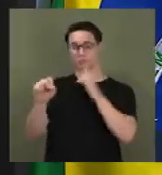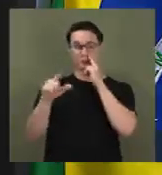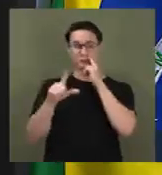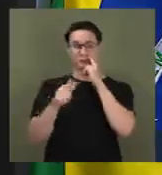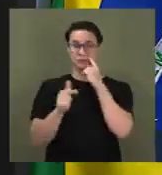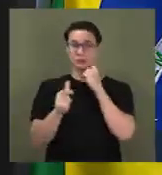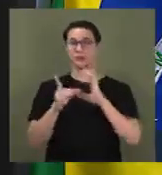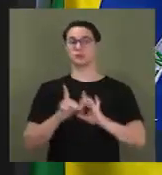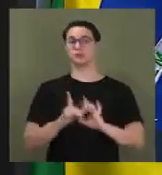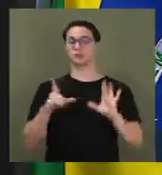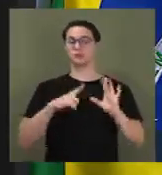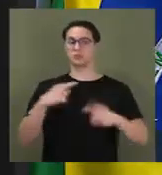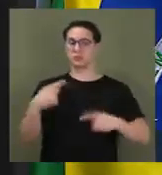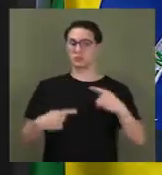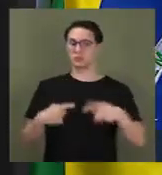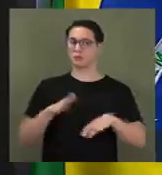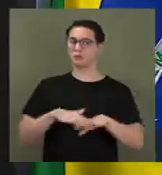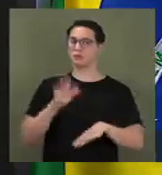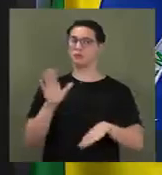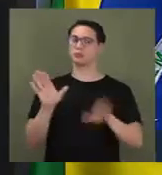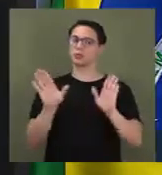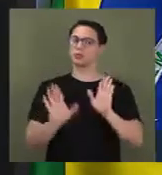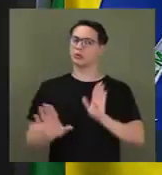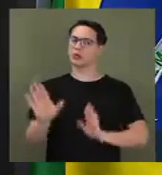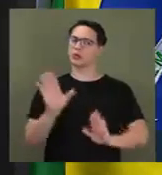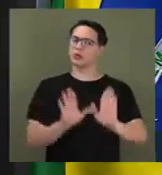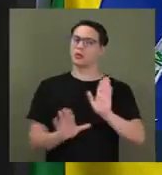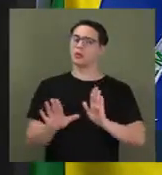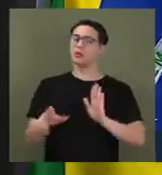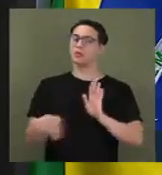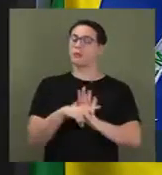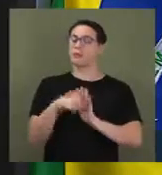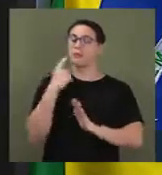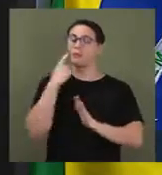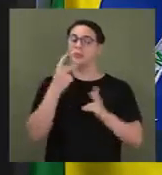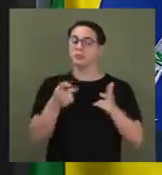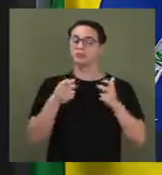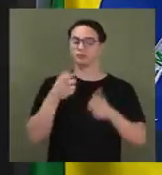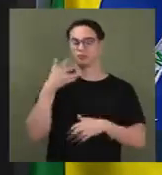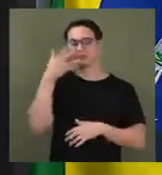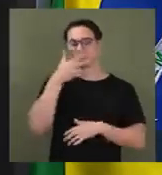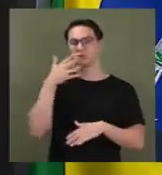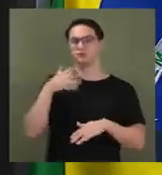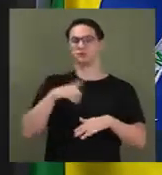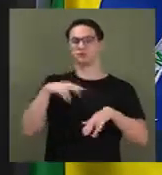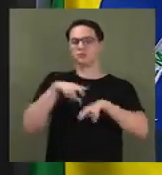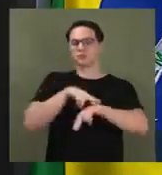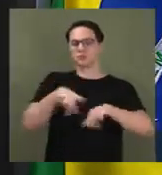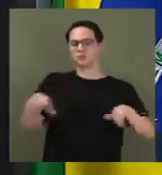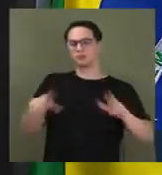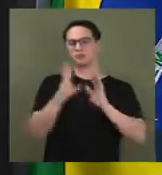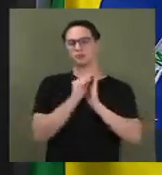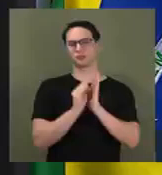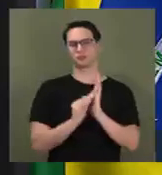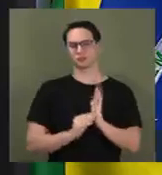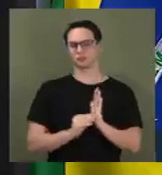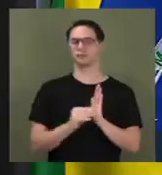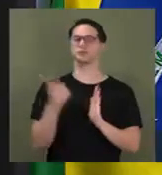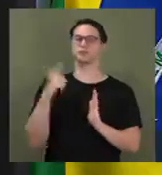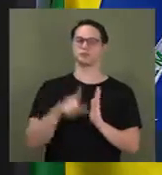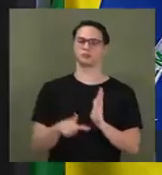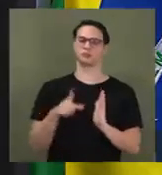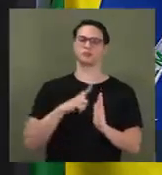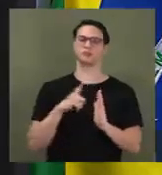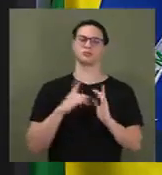um debate mais cuidadoso diante do próprio parlamento, que tantas matérias votou atendendo